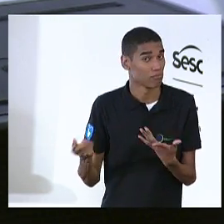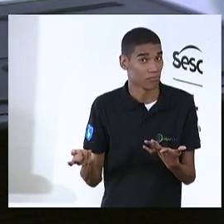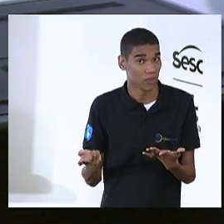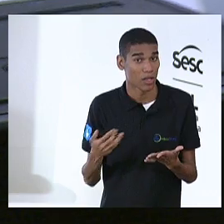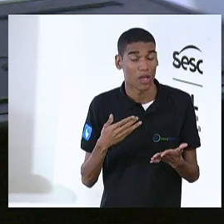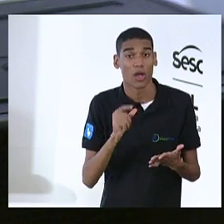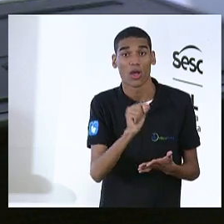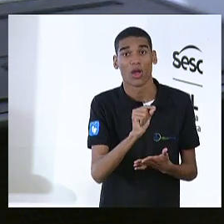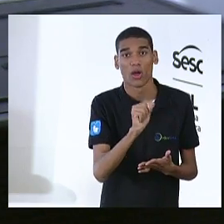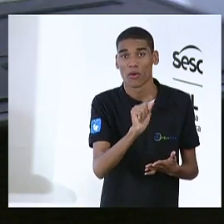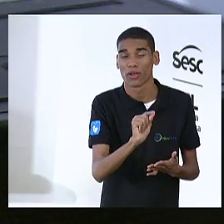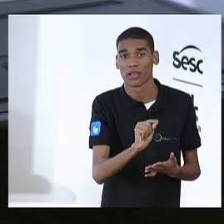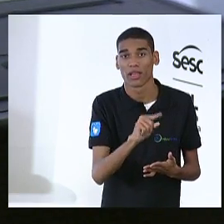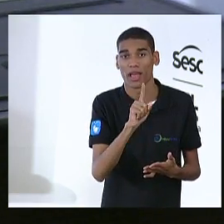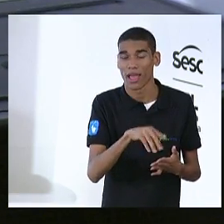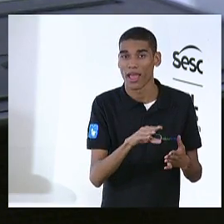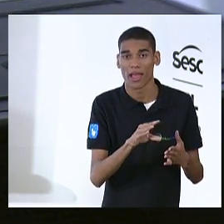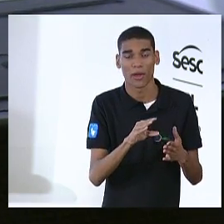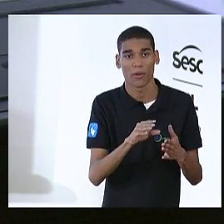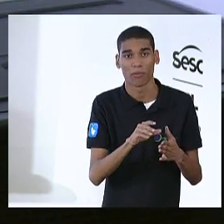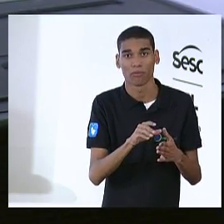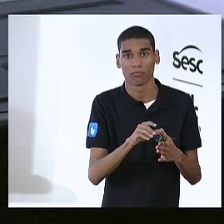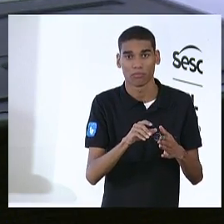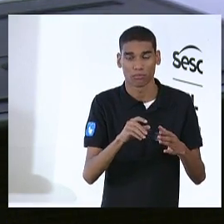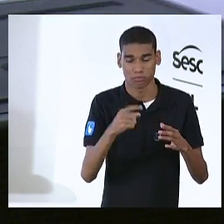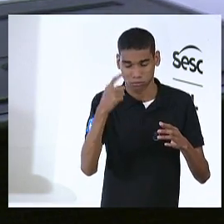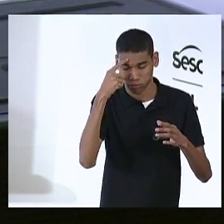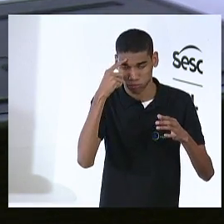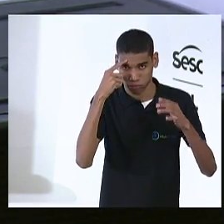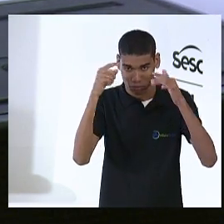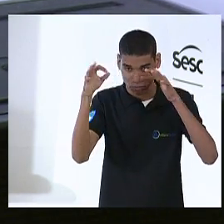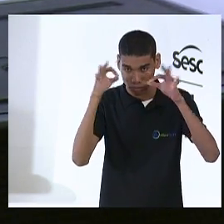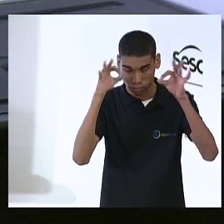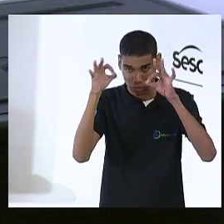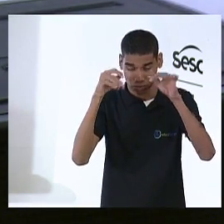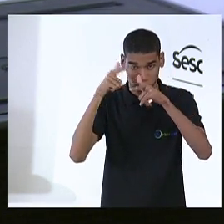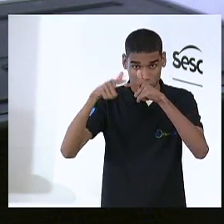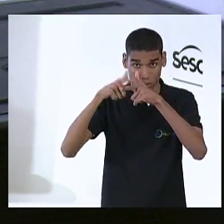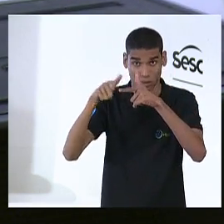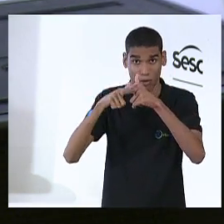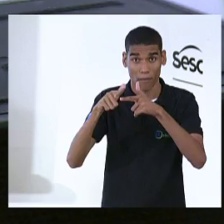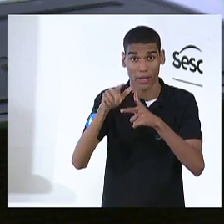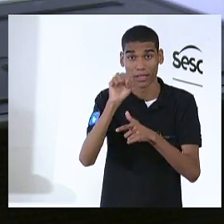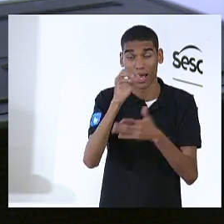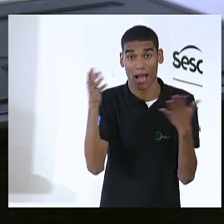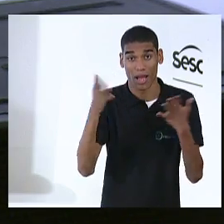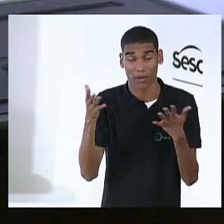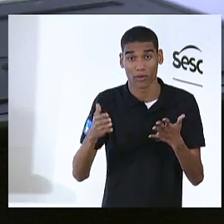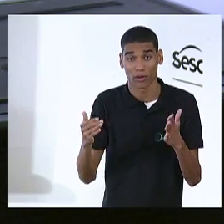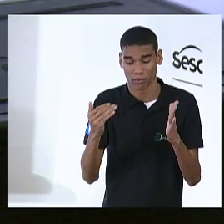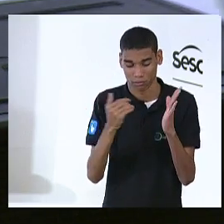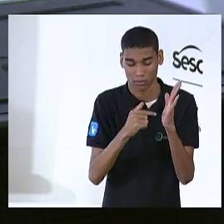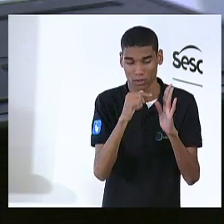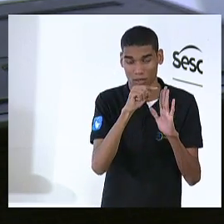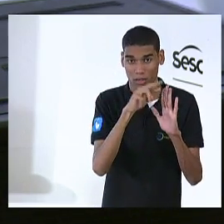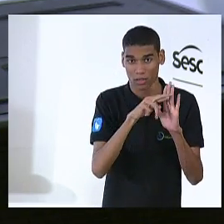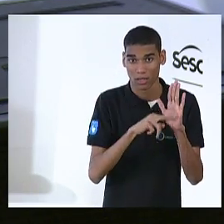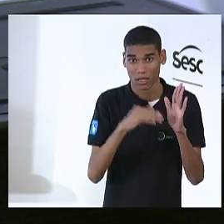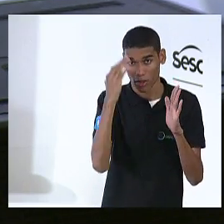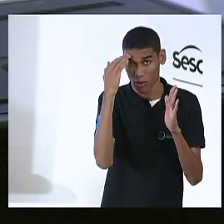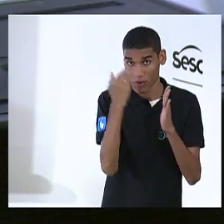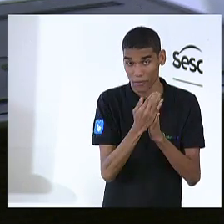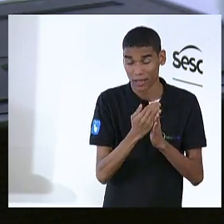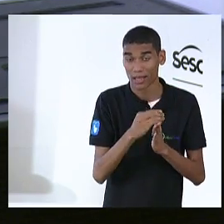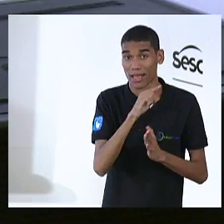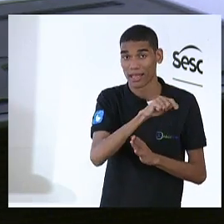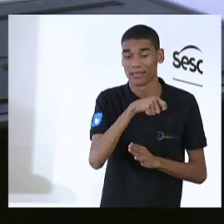exemplar, né? Isso é um problema. E a gente, em grande parte, por que que a sociedade brasileira ainda